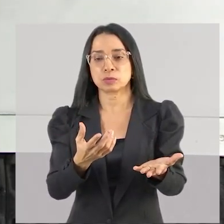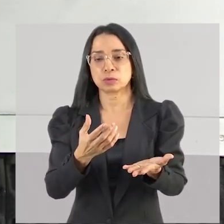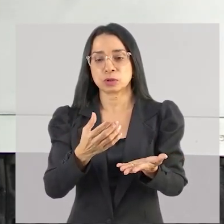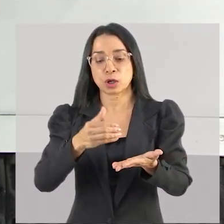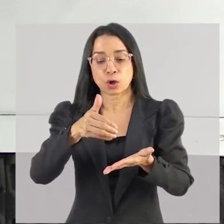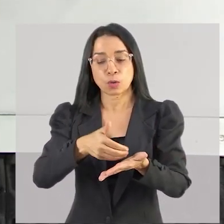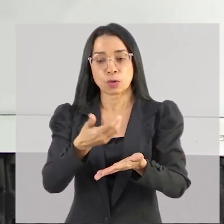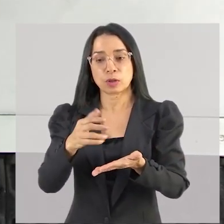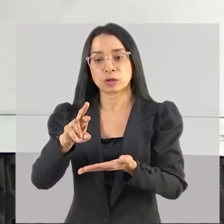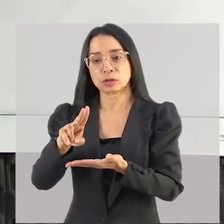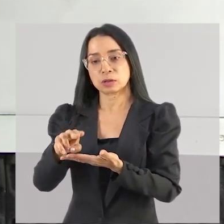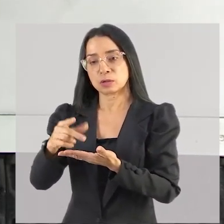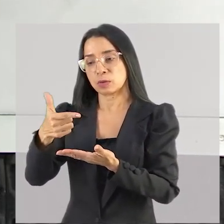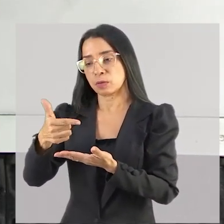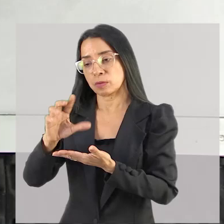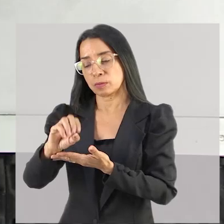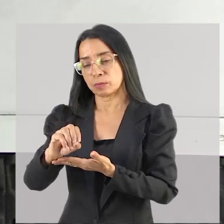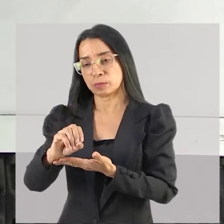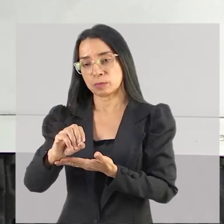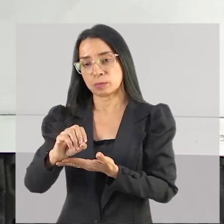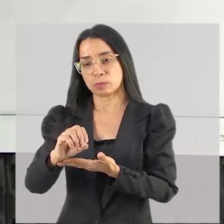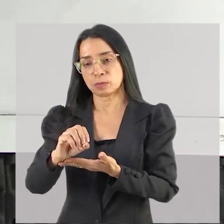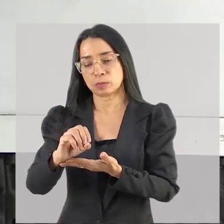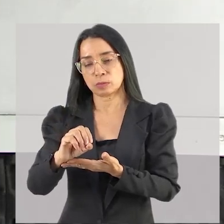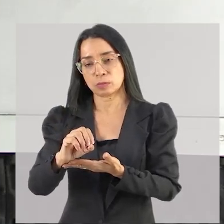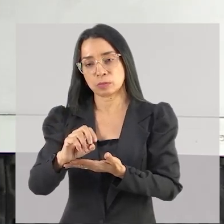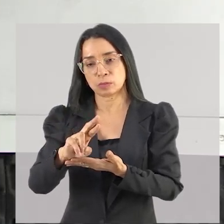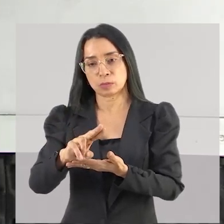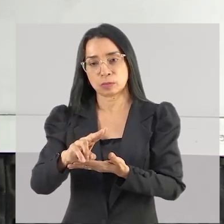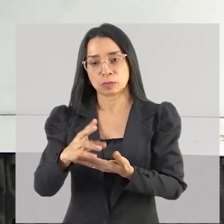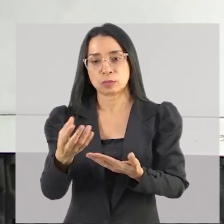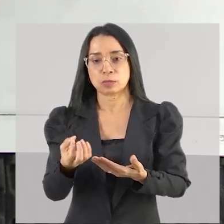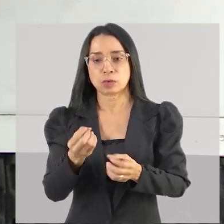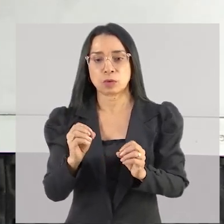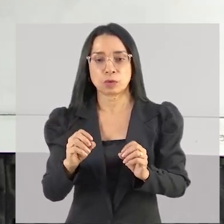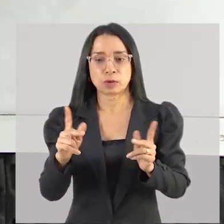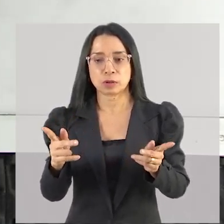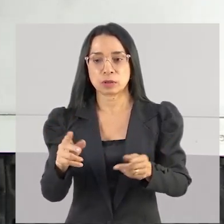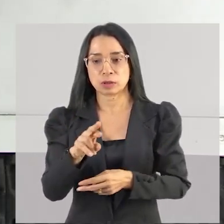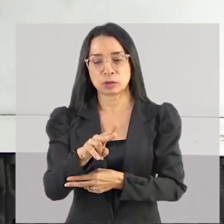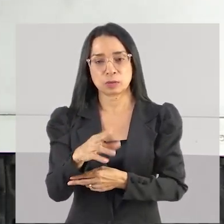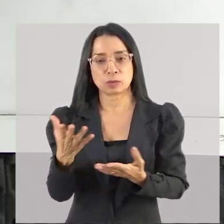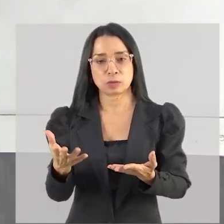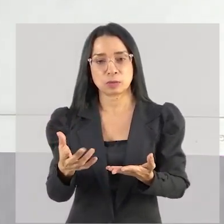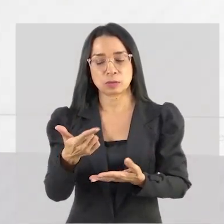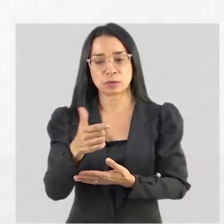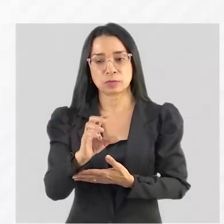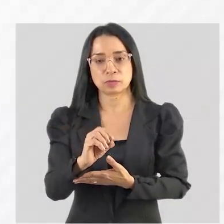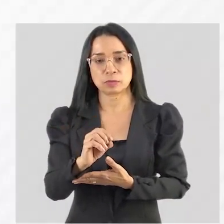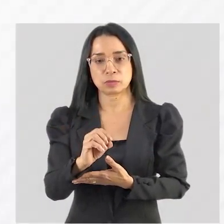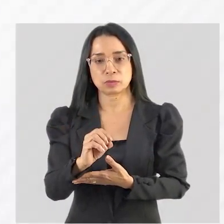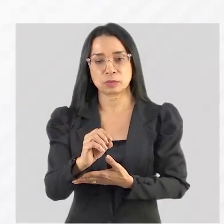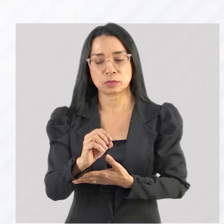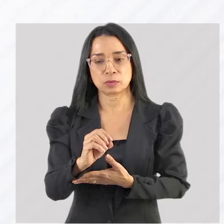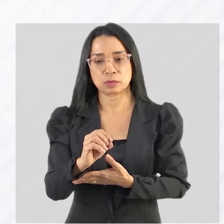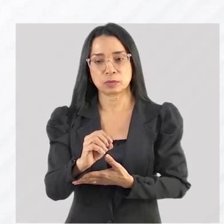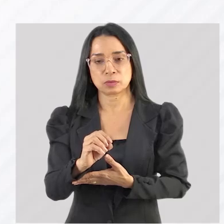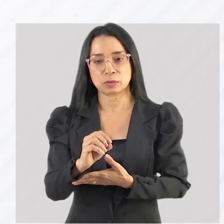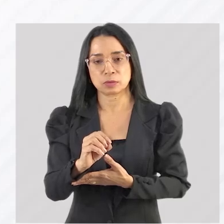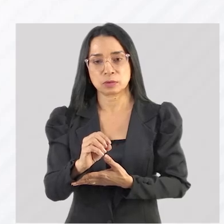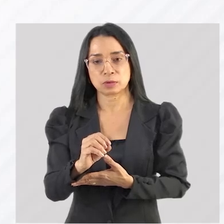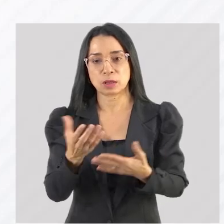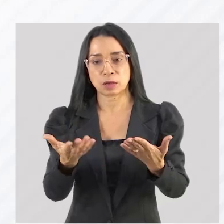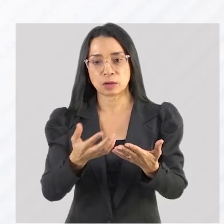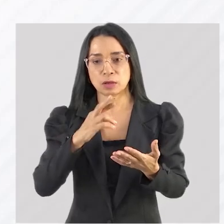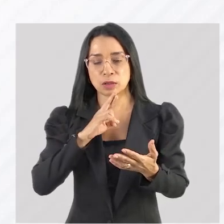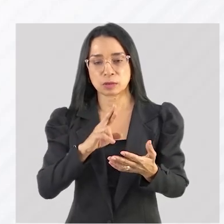a quanto? A 20. Beleza? Vai ser igual a 20. 20, bora procurar a